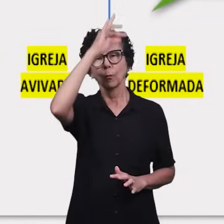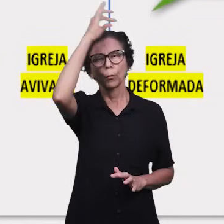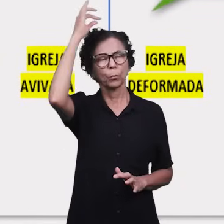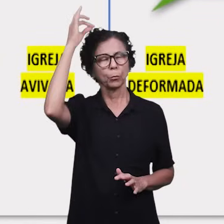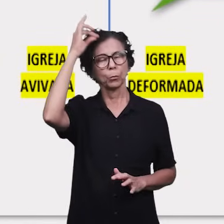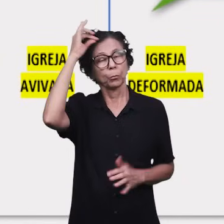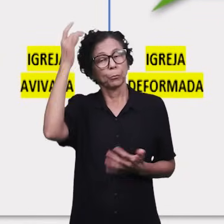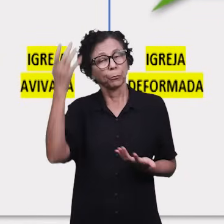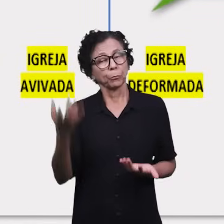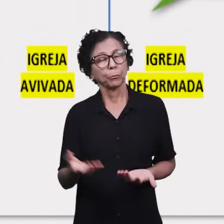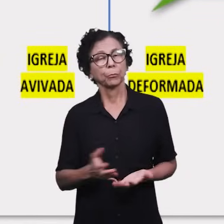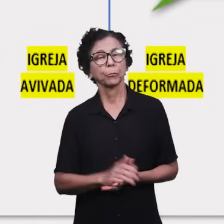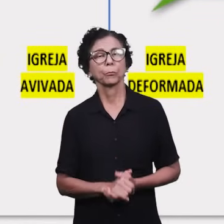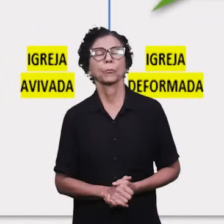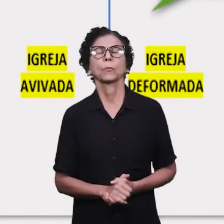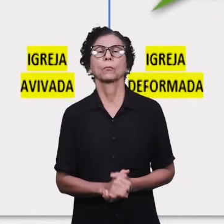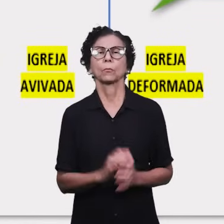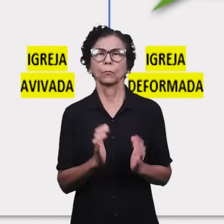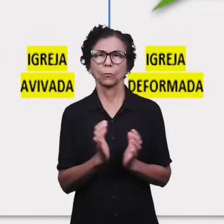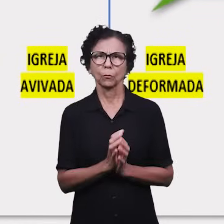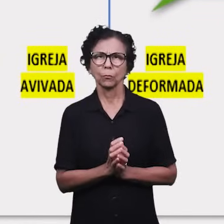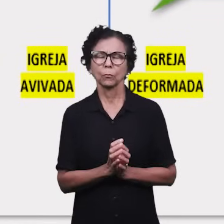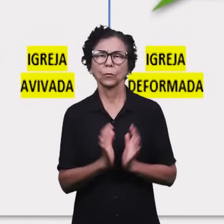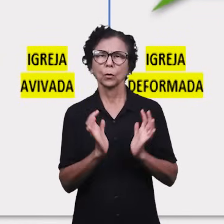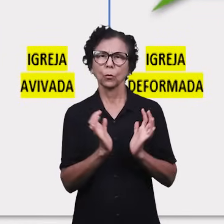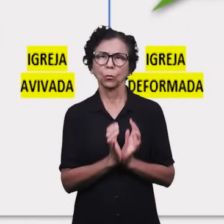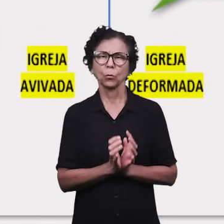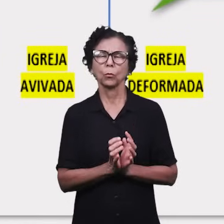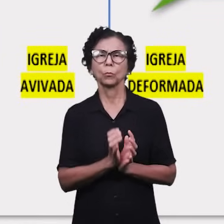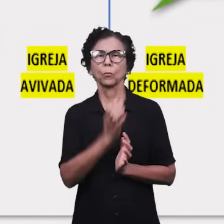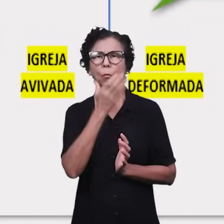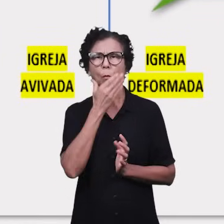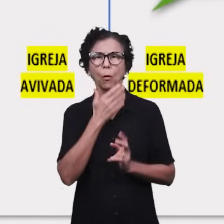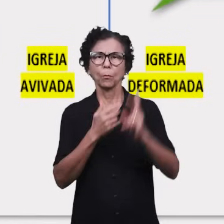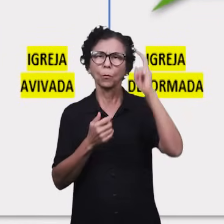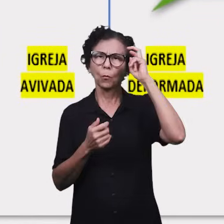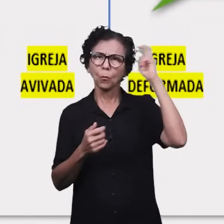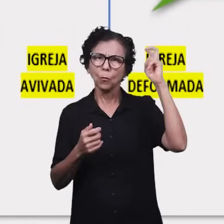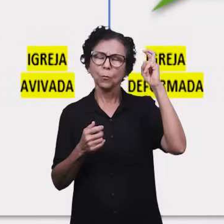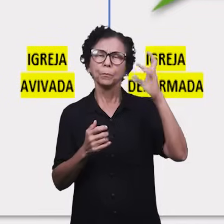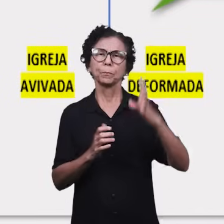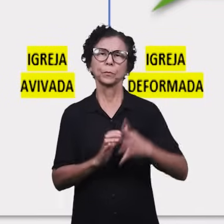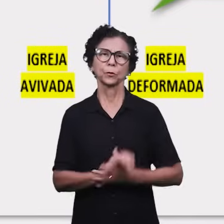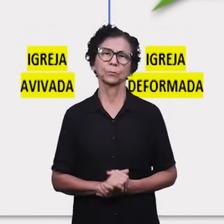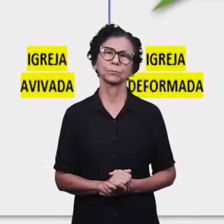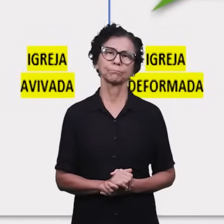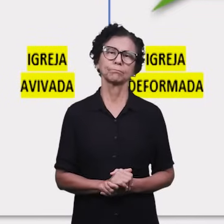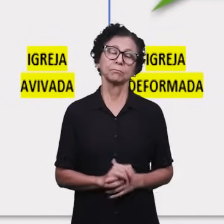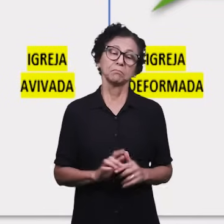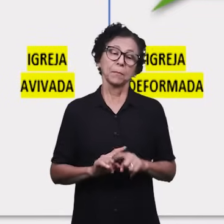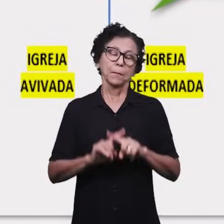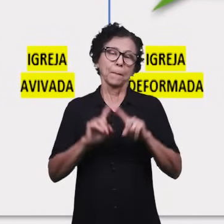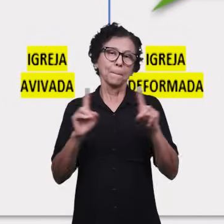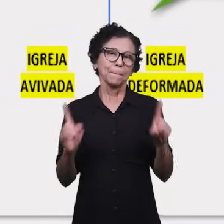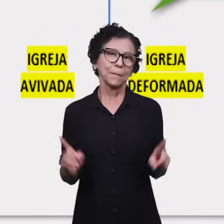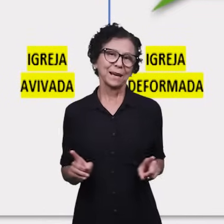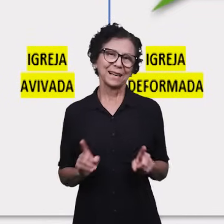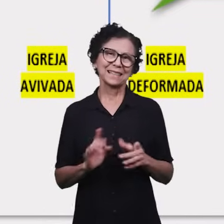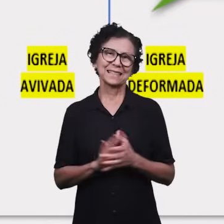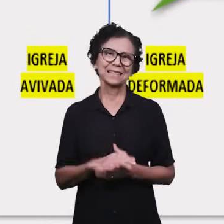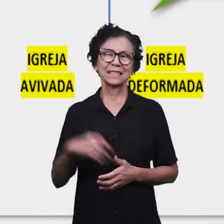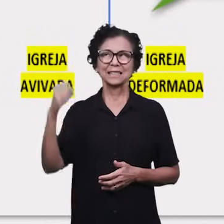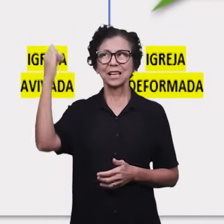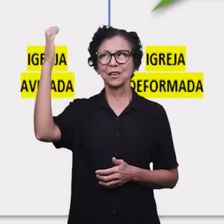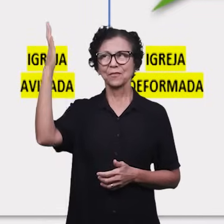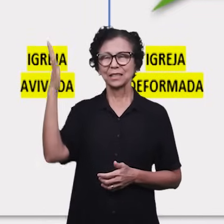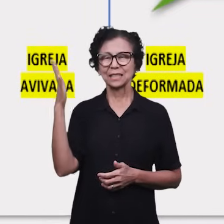bem que aqui foram homens extraordinários e inteligentes que viveram por um ideal, mas um ideal humano, porque não alcançaram